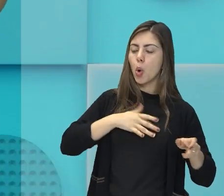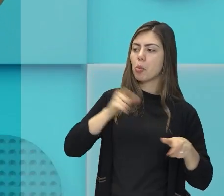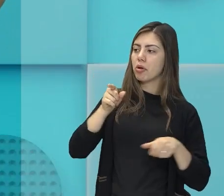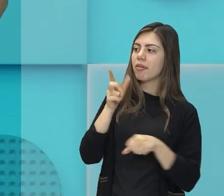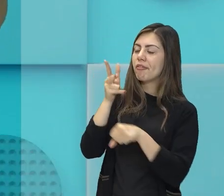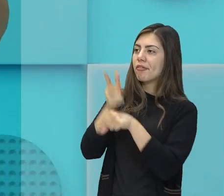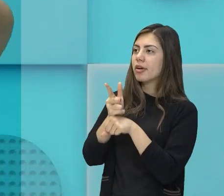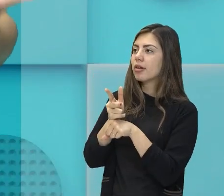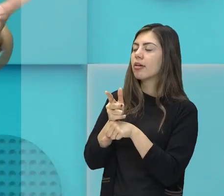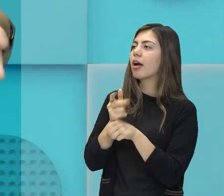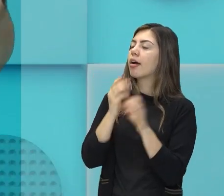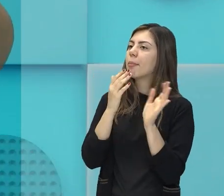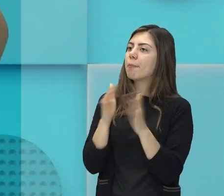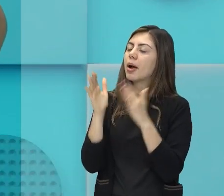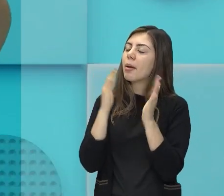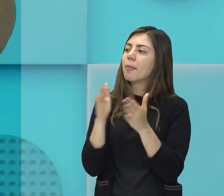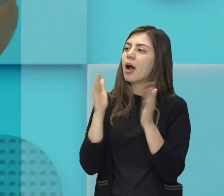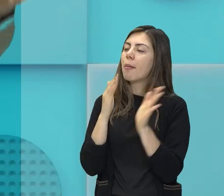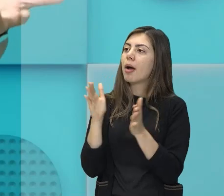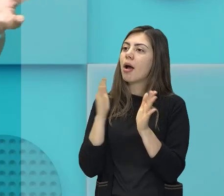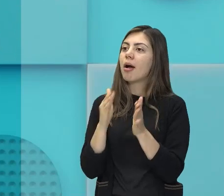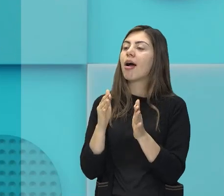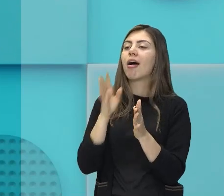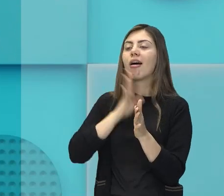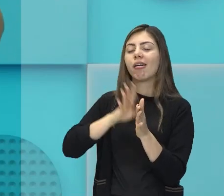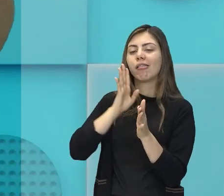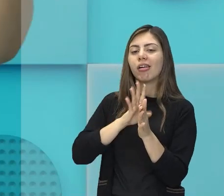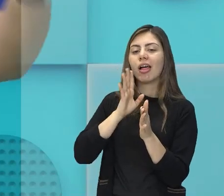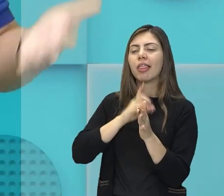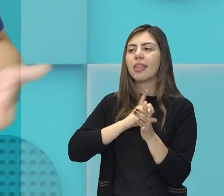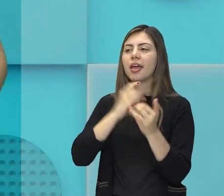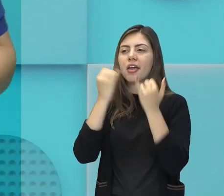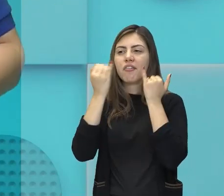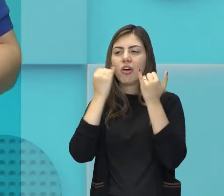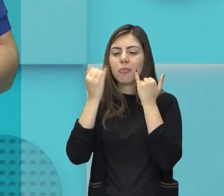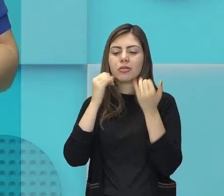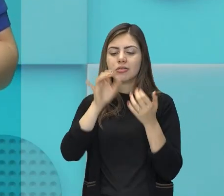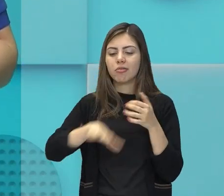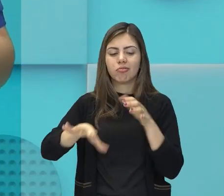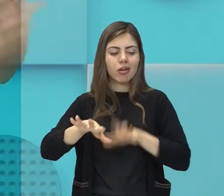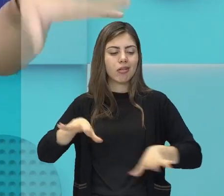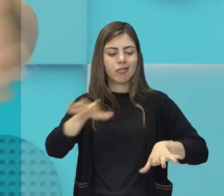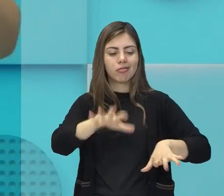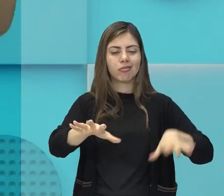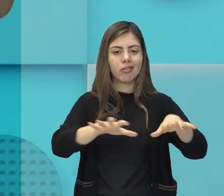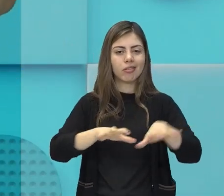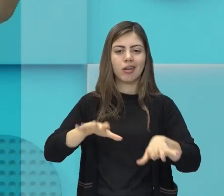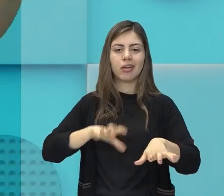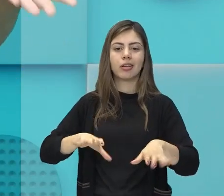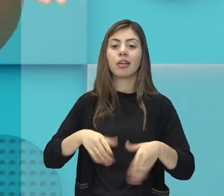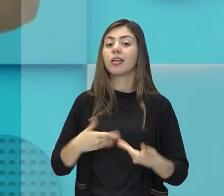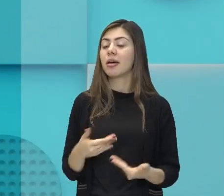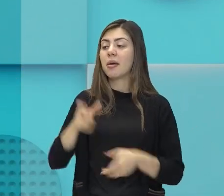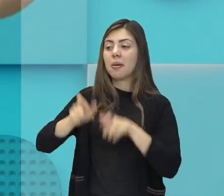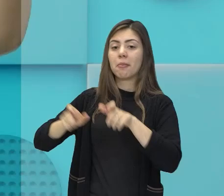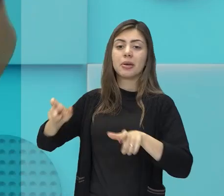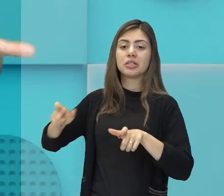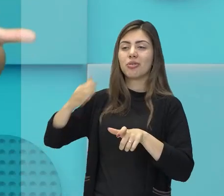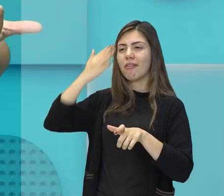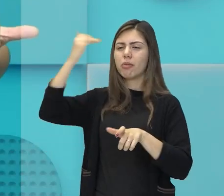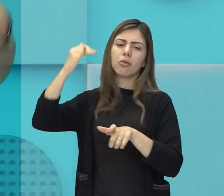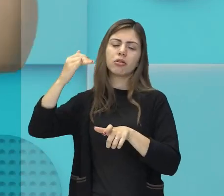formato porque têm acesso a informações de diferentes áreas do conhecimento, a partir de pessoas que não necessariamente